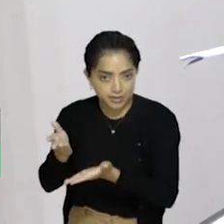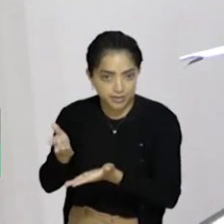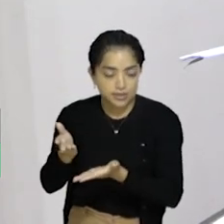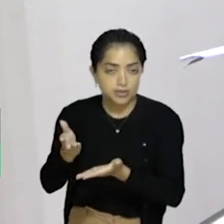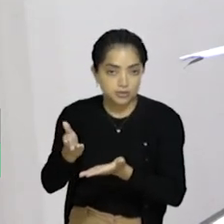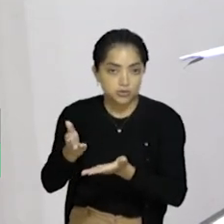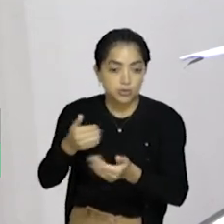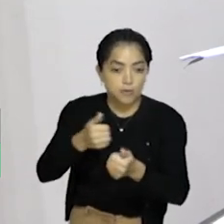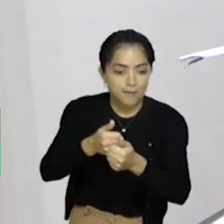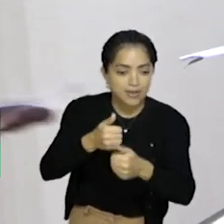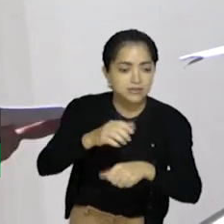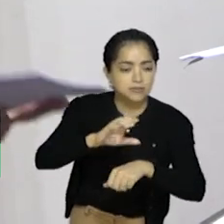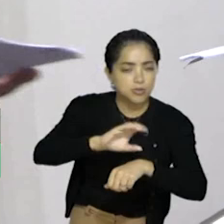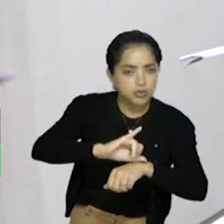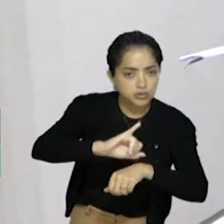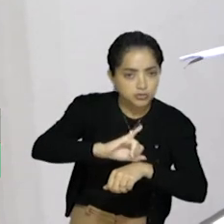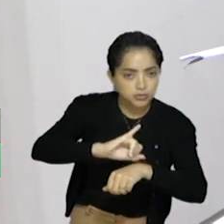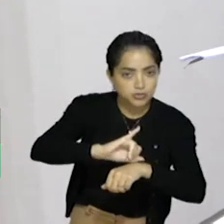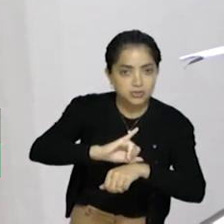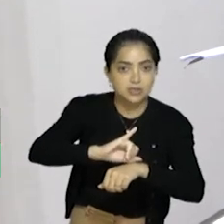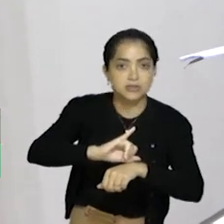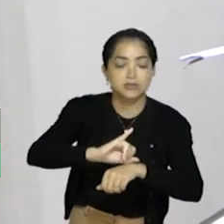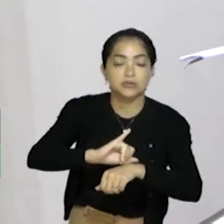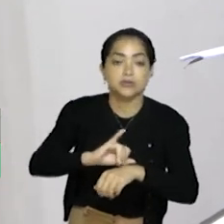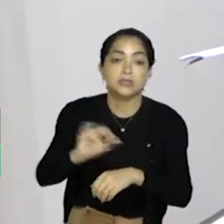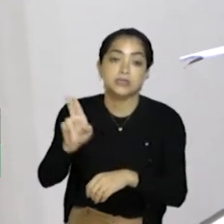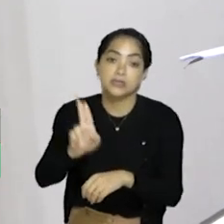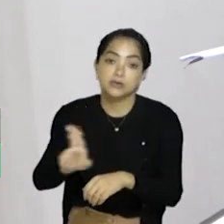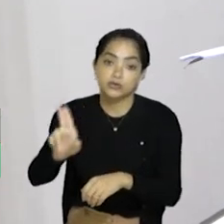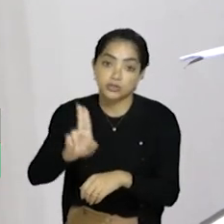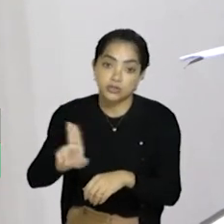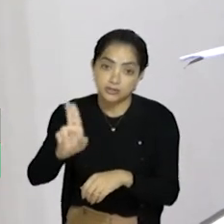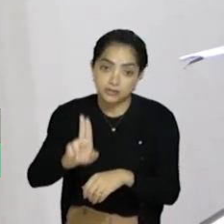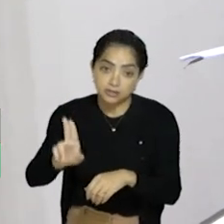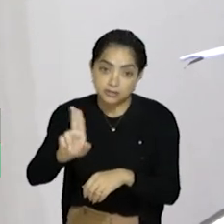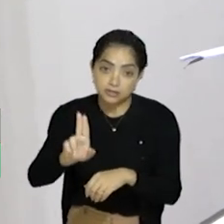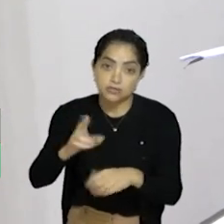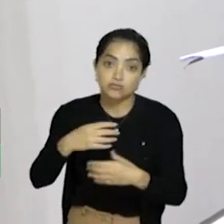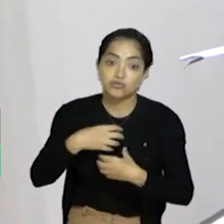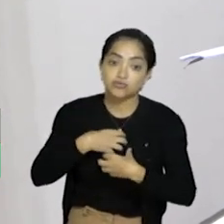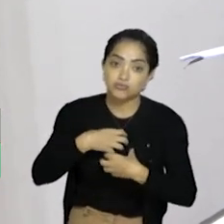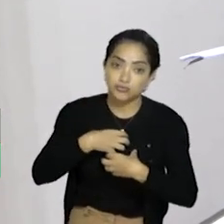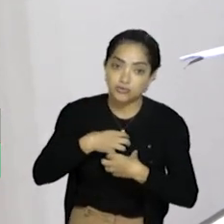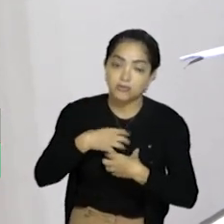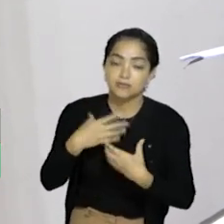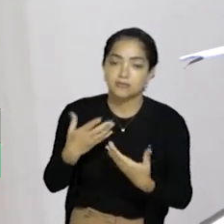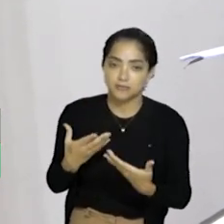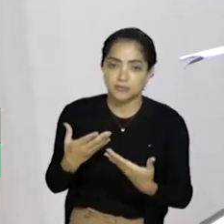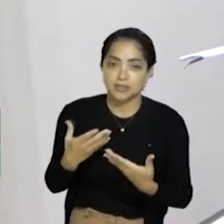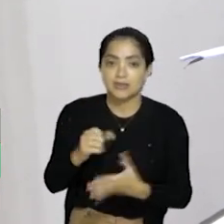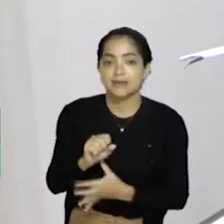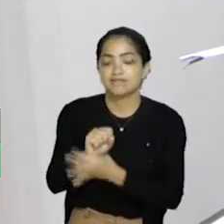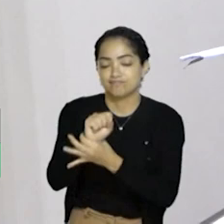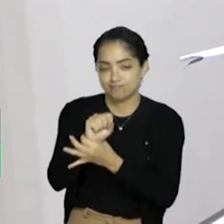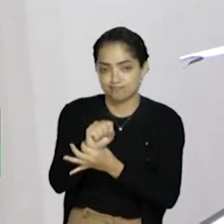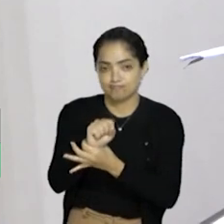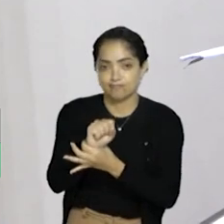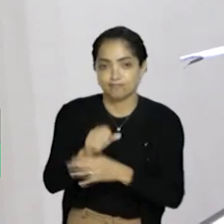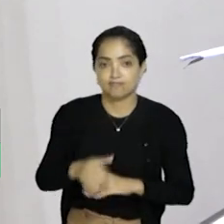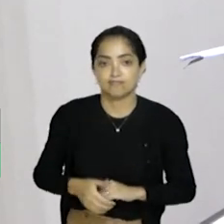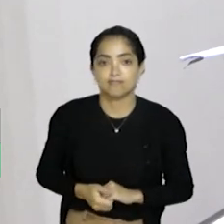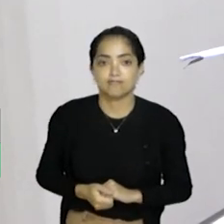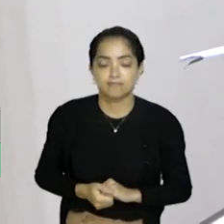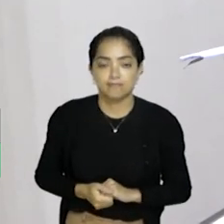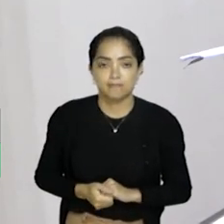mais central e a utilização e o sentimento e a real segurança que vai